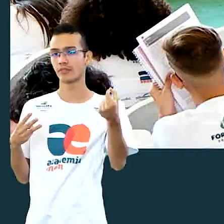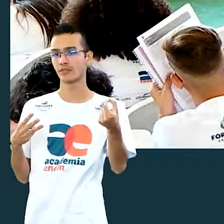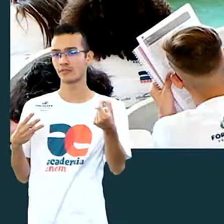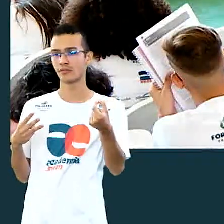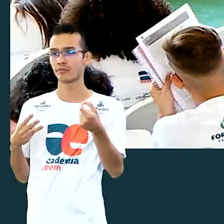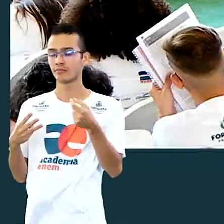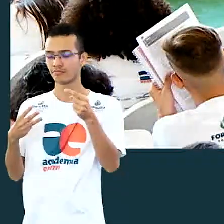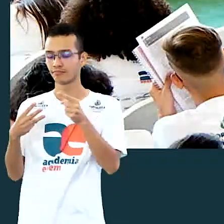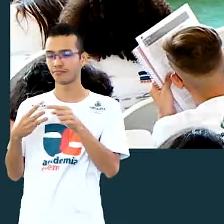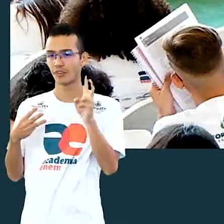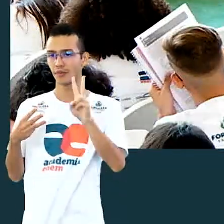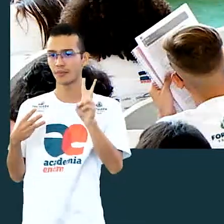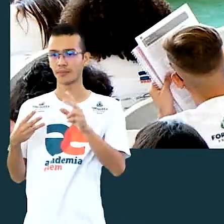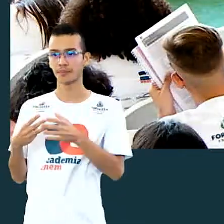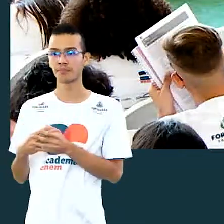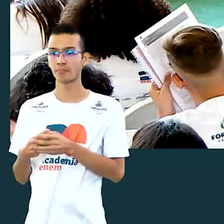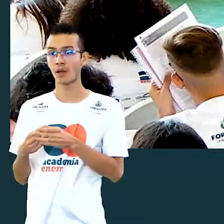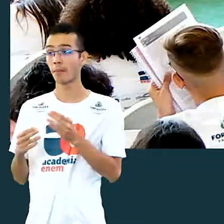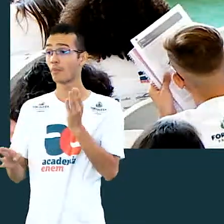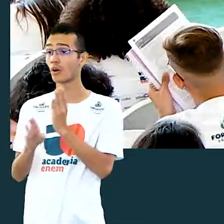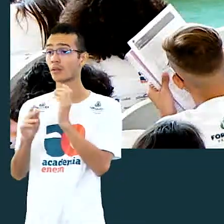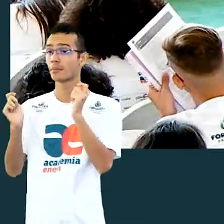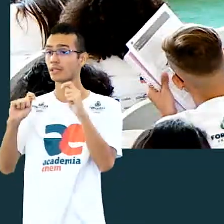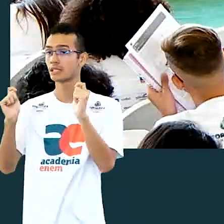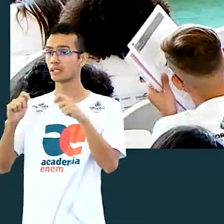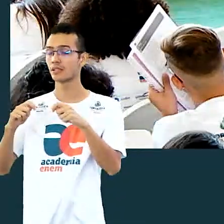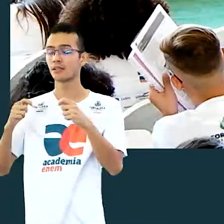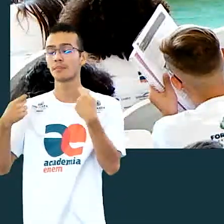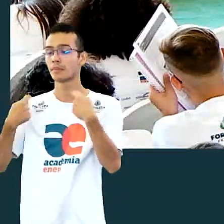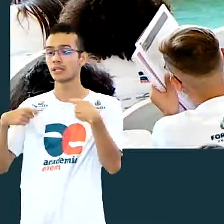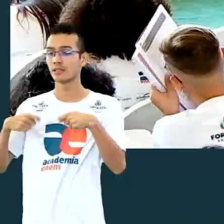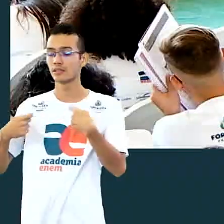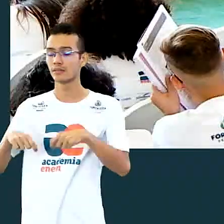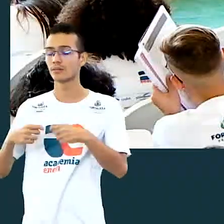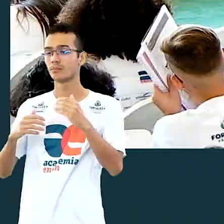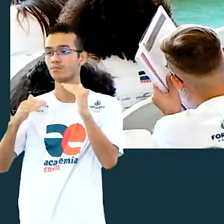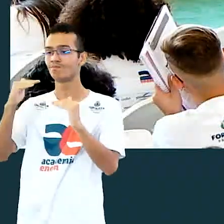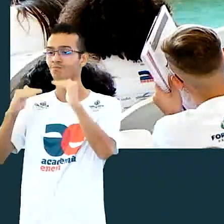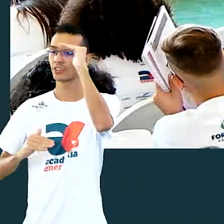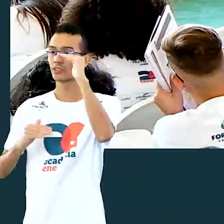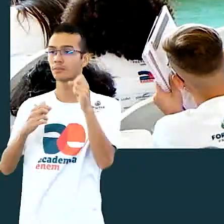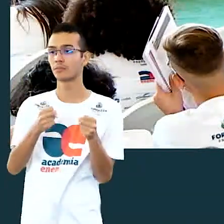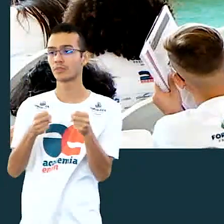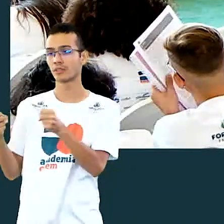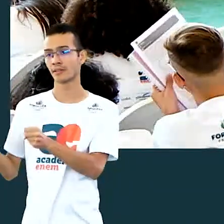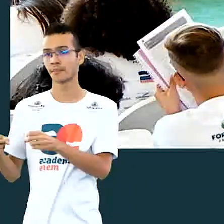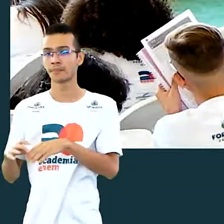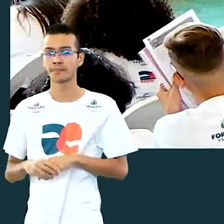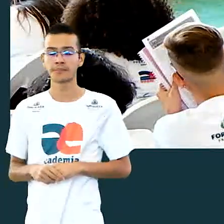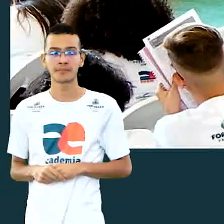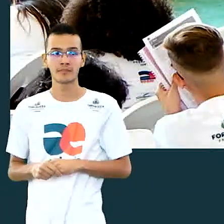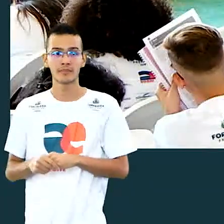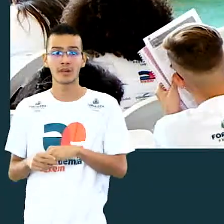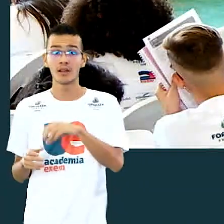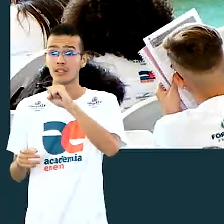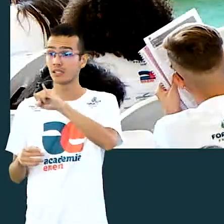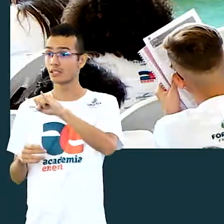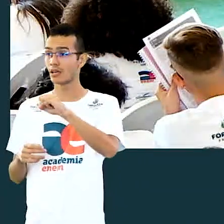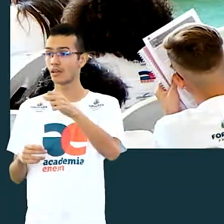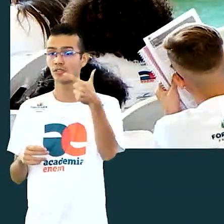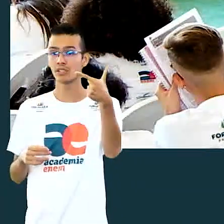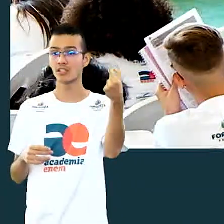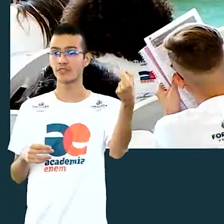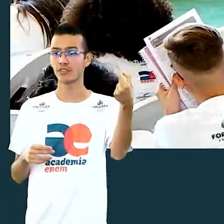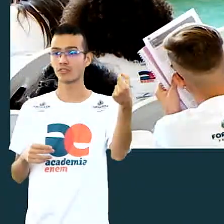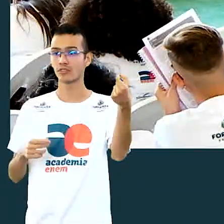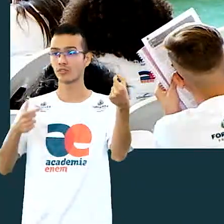de potencial. Se os dois fossem 220, haveria fluxo de cargas? Não.